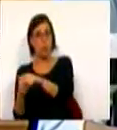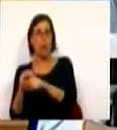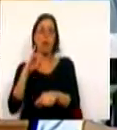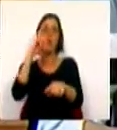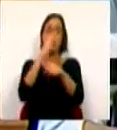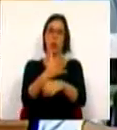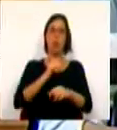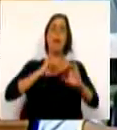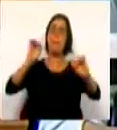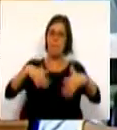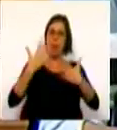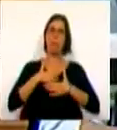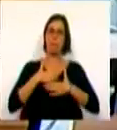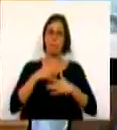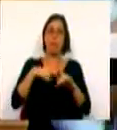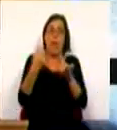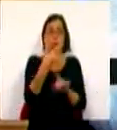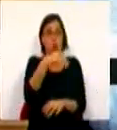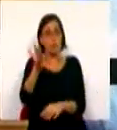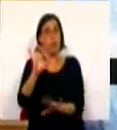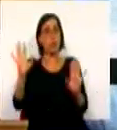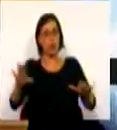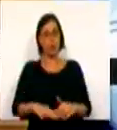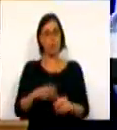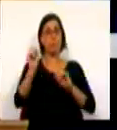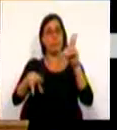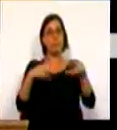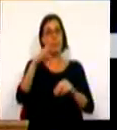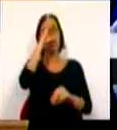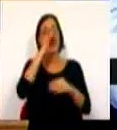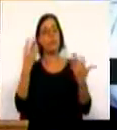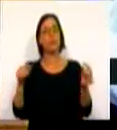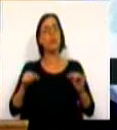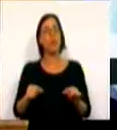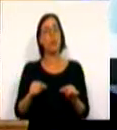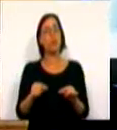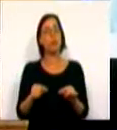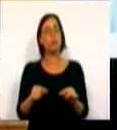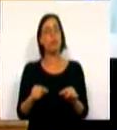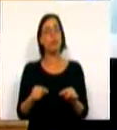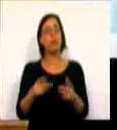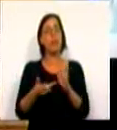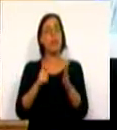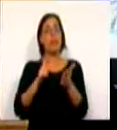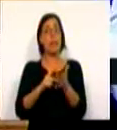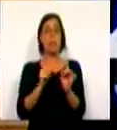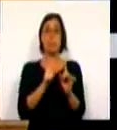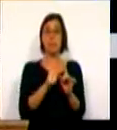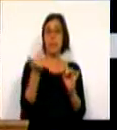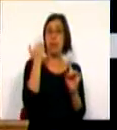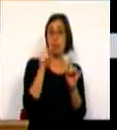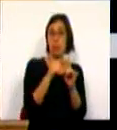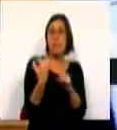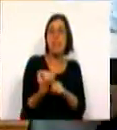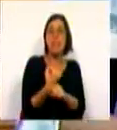outra das nossas prioridades em 2018. Modernizar o Estado é hoje mais do que nunca colocar as tecnologias e a informação